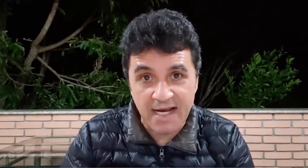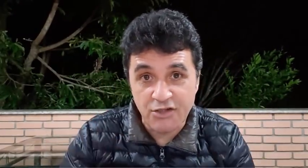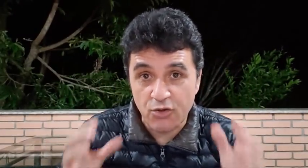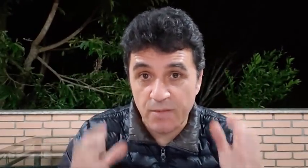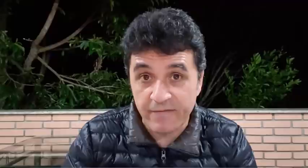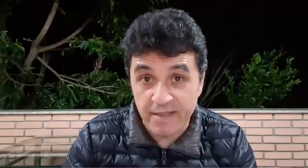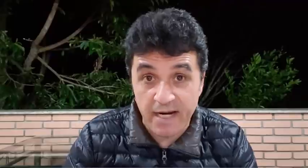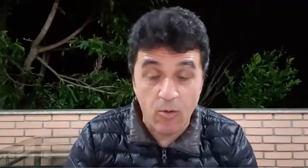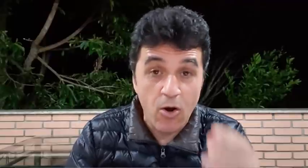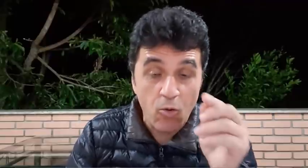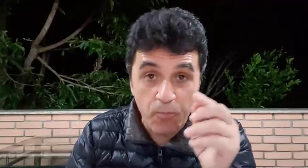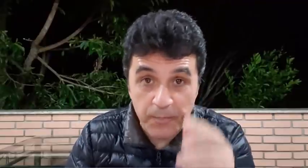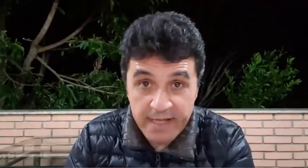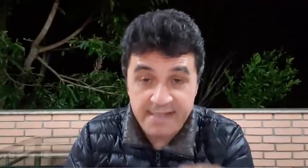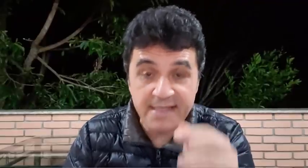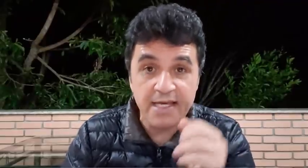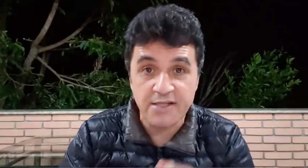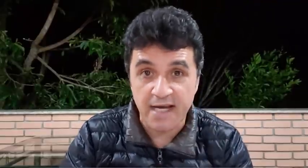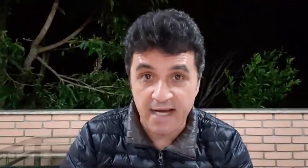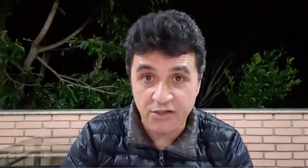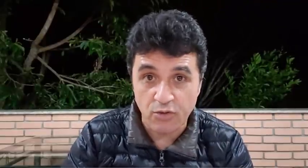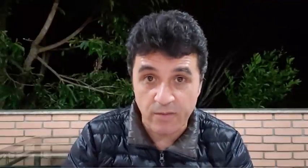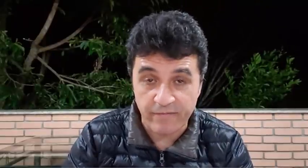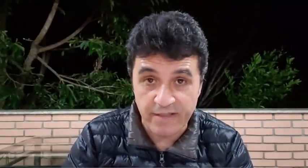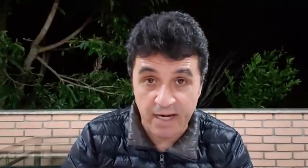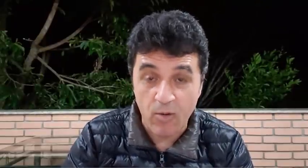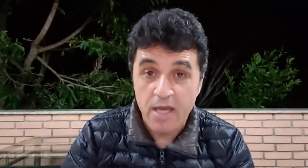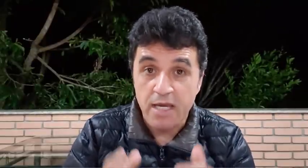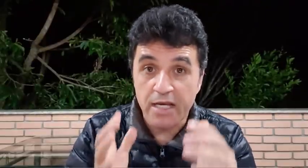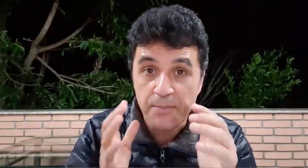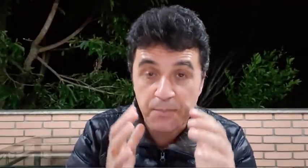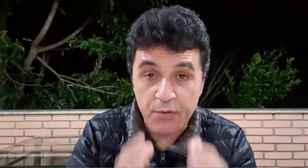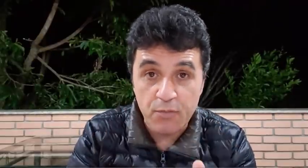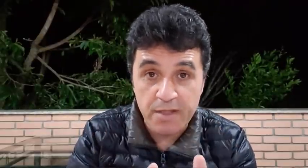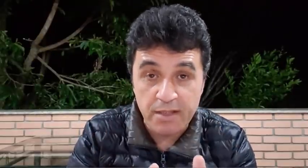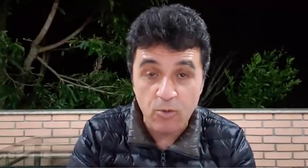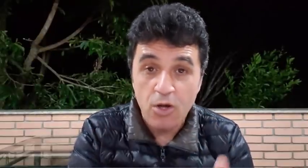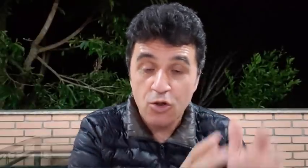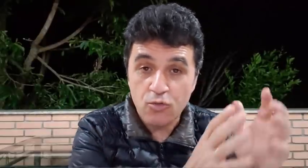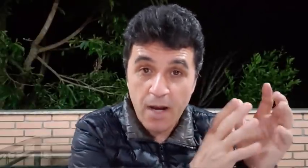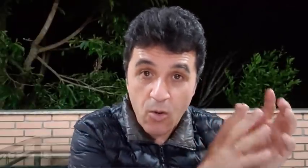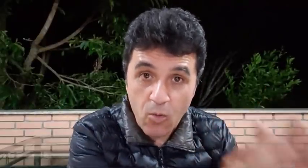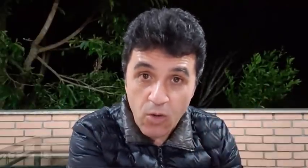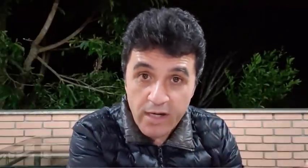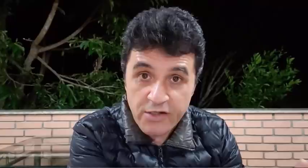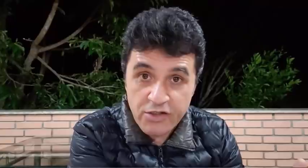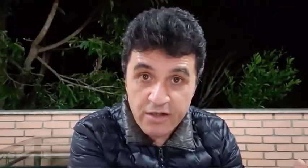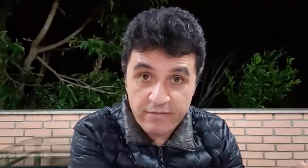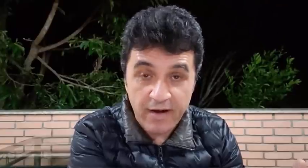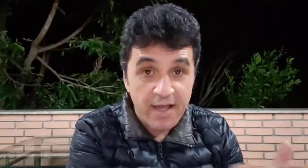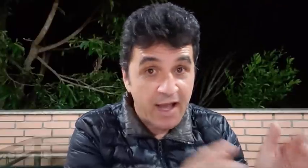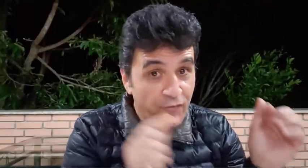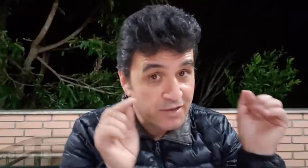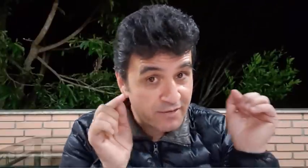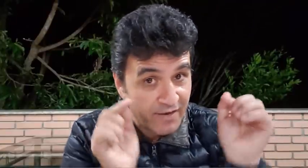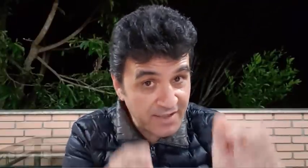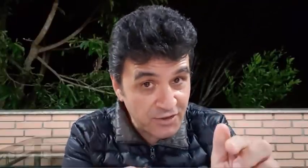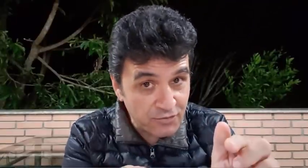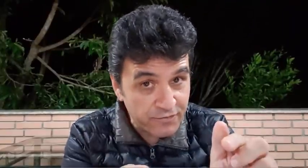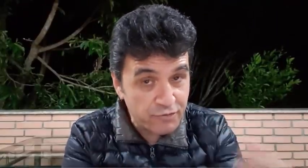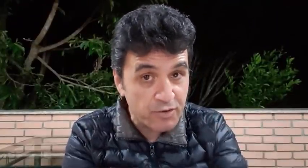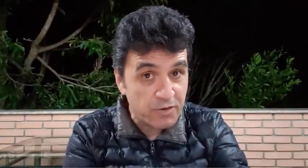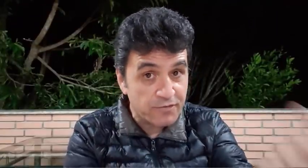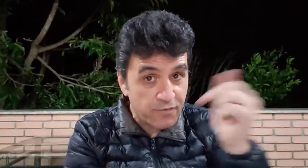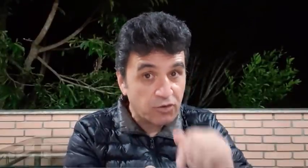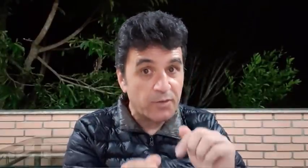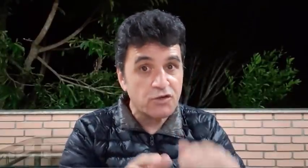representante da Caixa Econômica Federal, o presidente da Caixa Econômica Federal, ele prometeu numa coletiva. Você vai